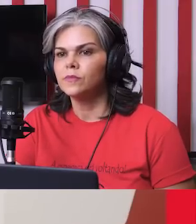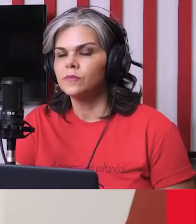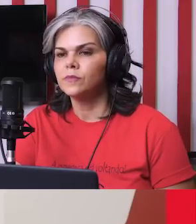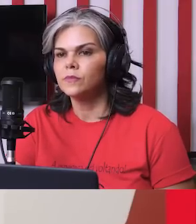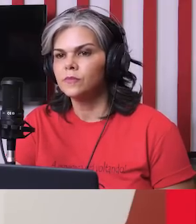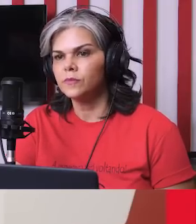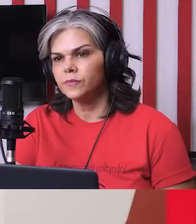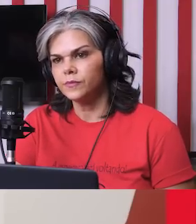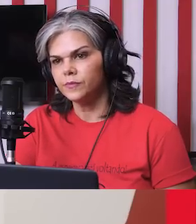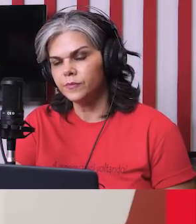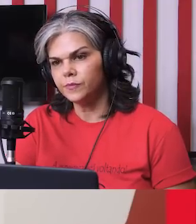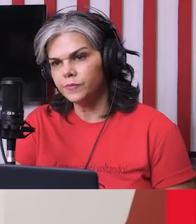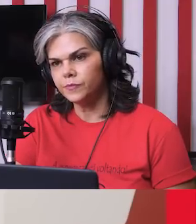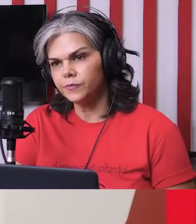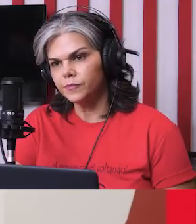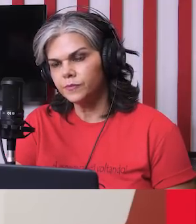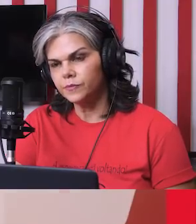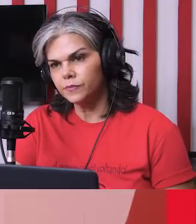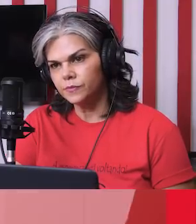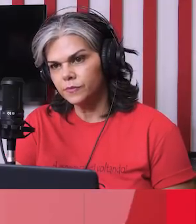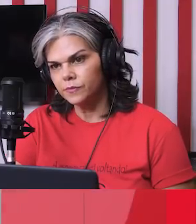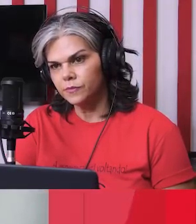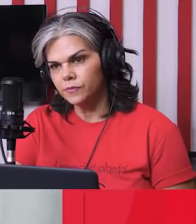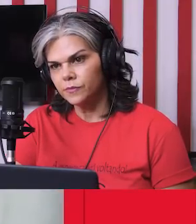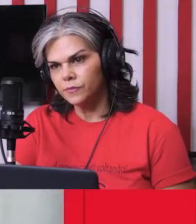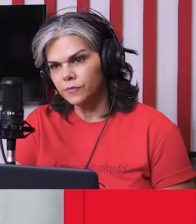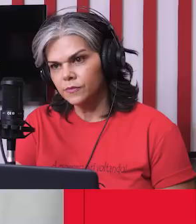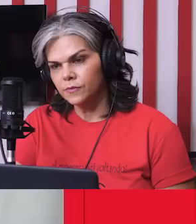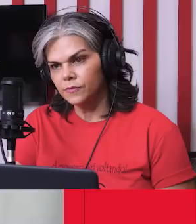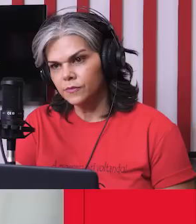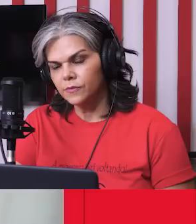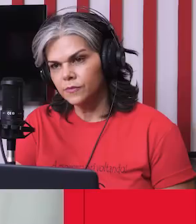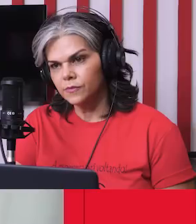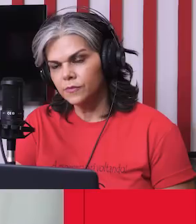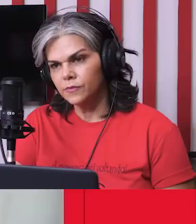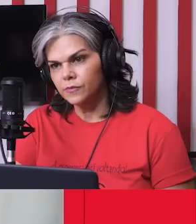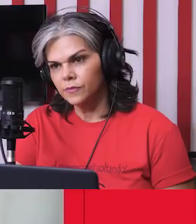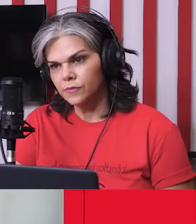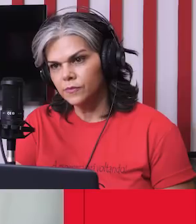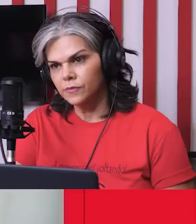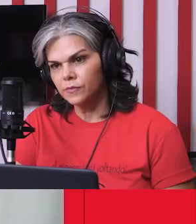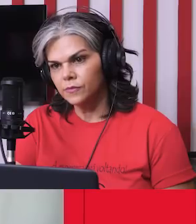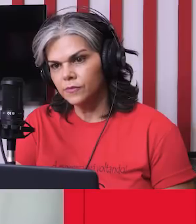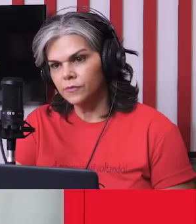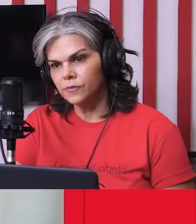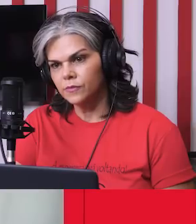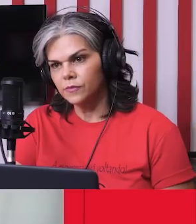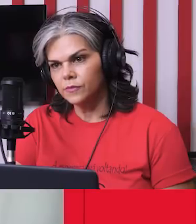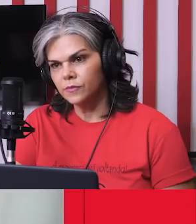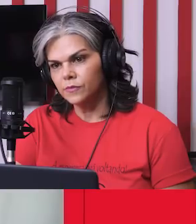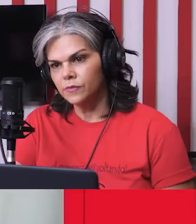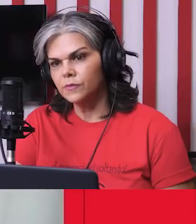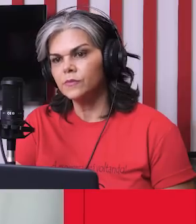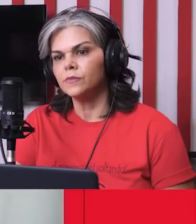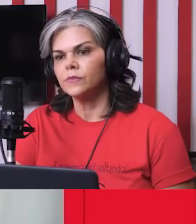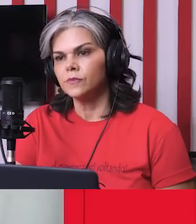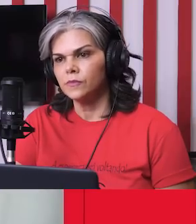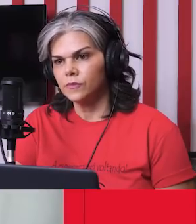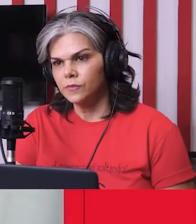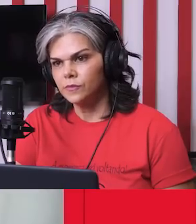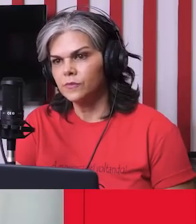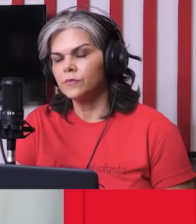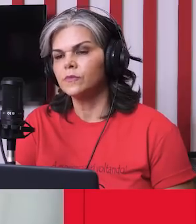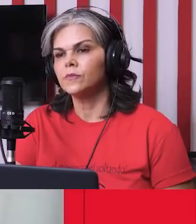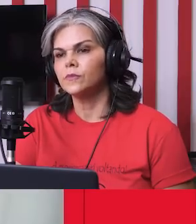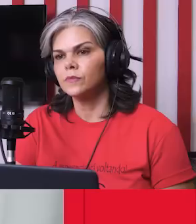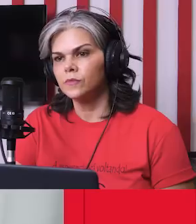círculo virtuoso e com um detalhe muito importante. Nós cuidamos da educação por inteiro, da creche ao